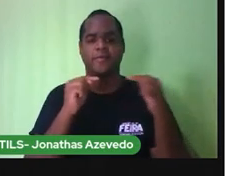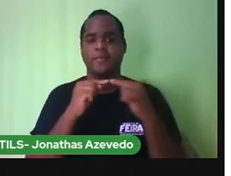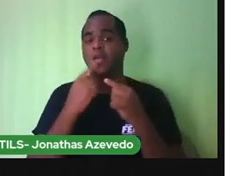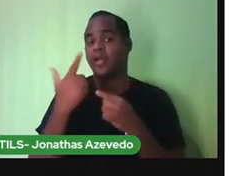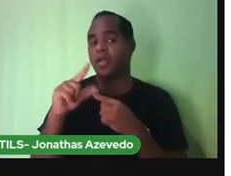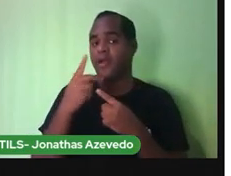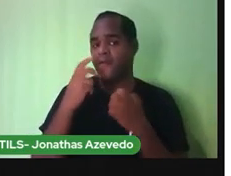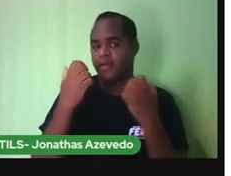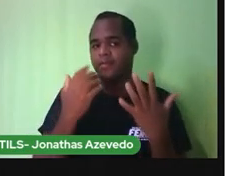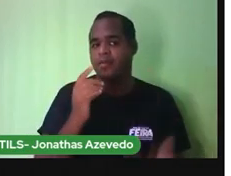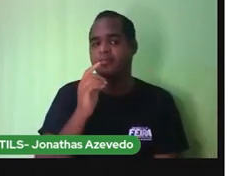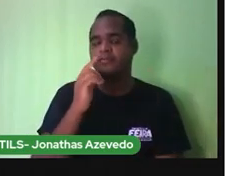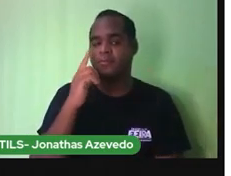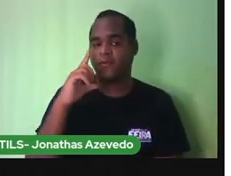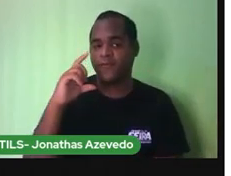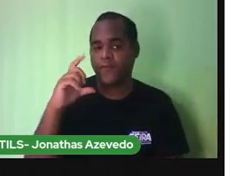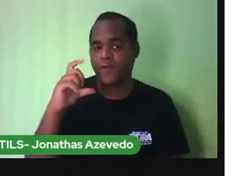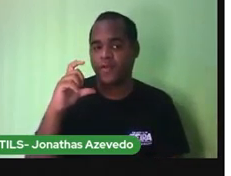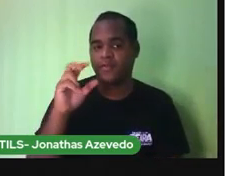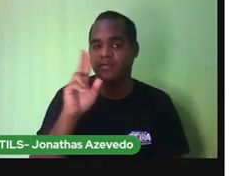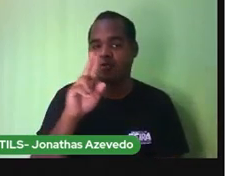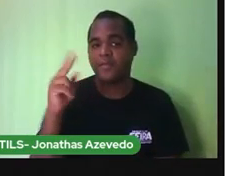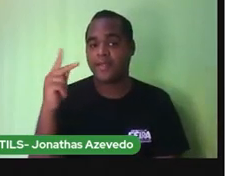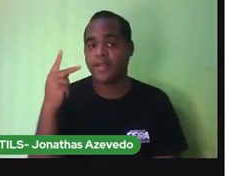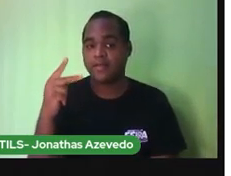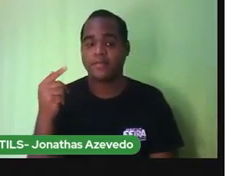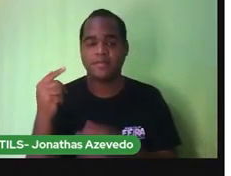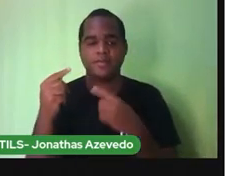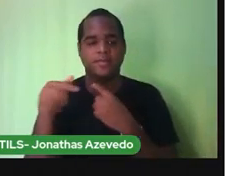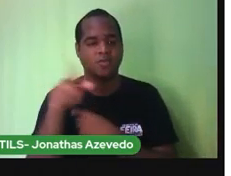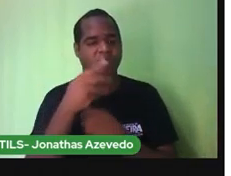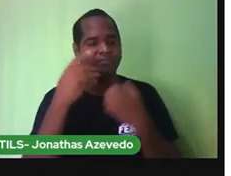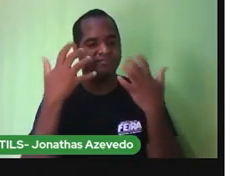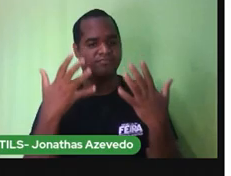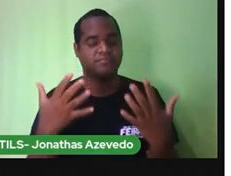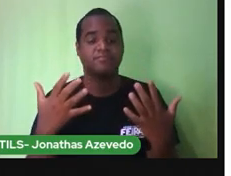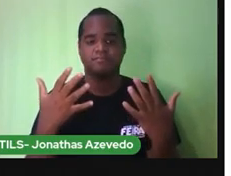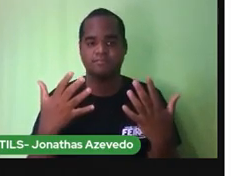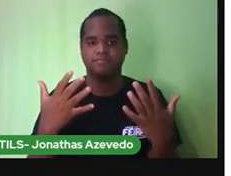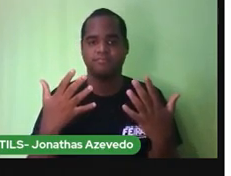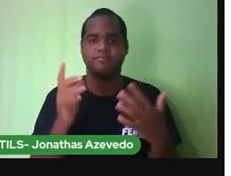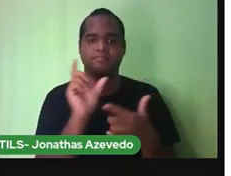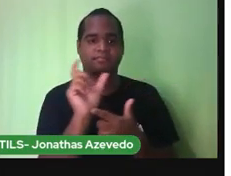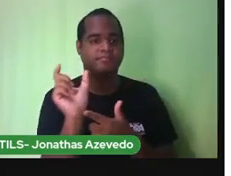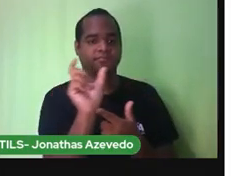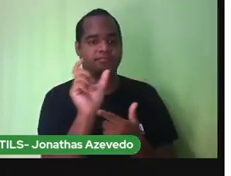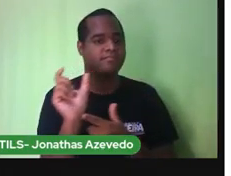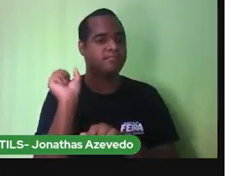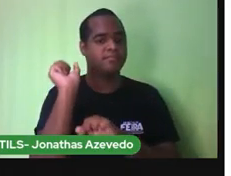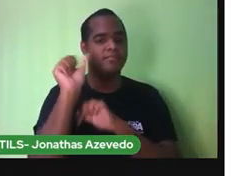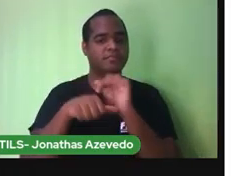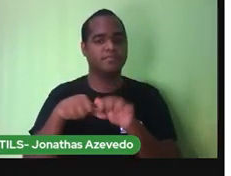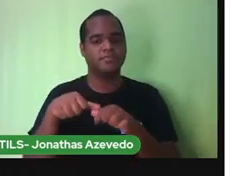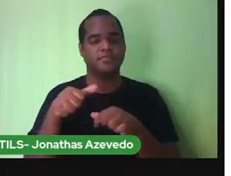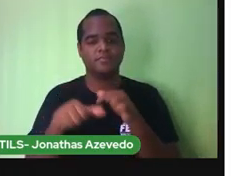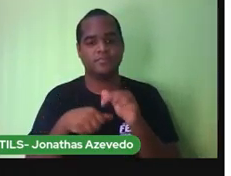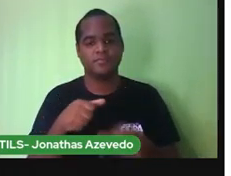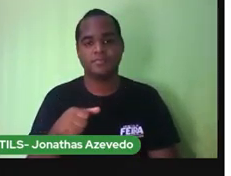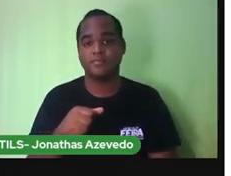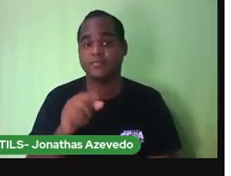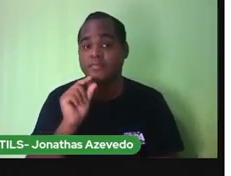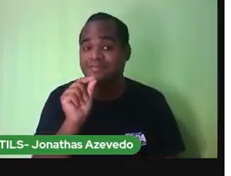colocar uma imagem o nome e nós vamos tentar separar em sílabas combinado vamos lá o que